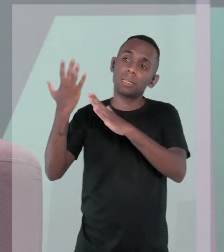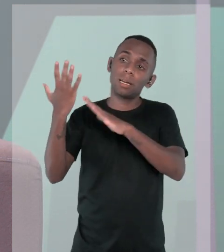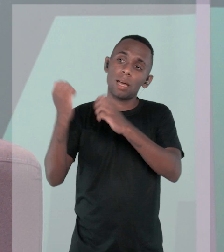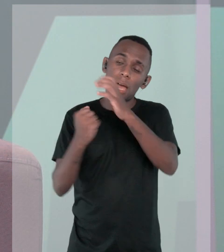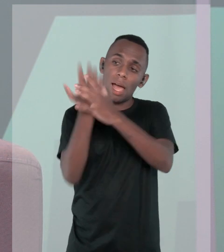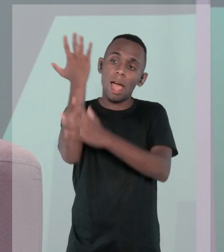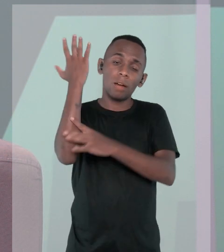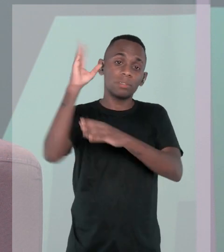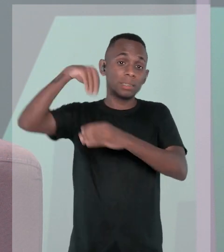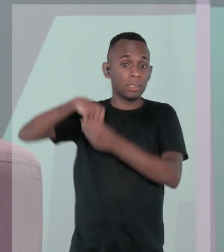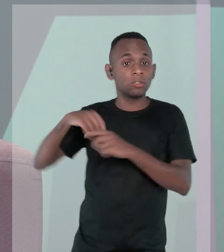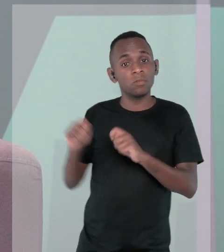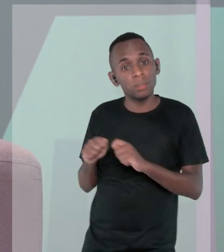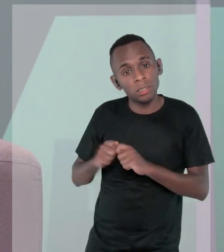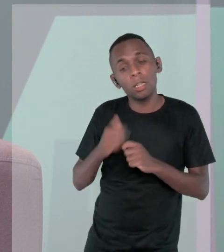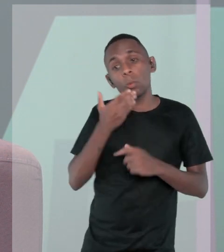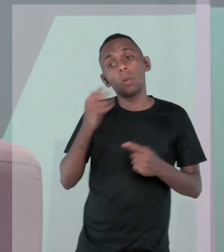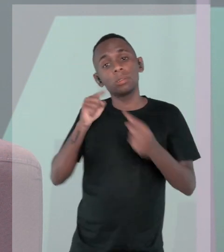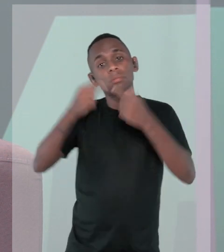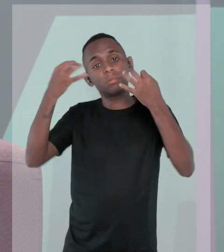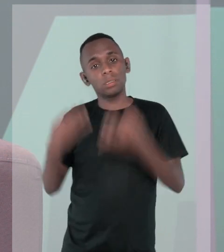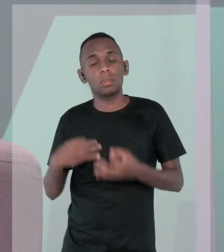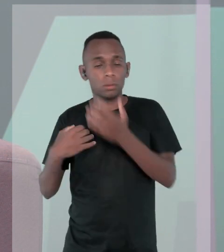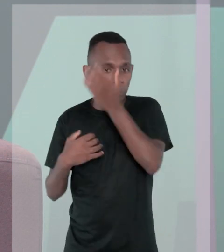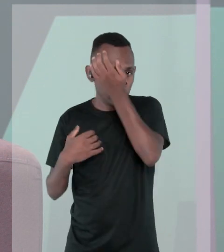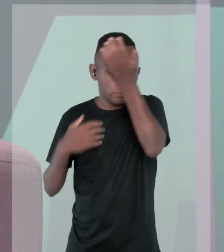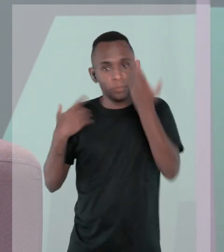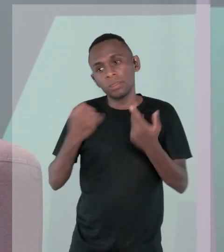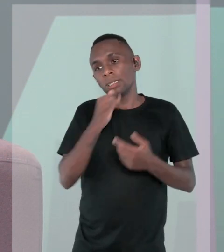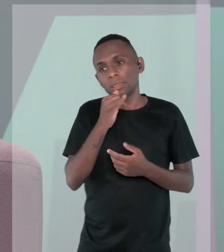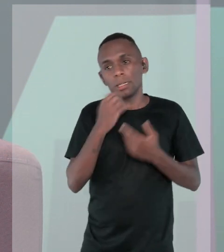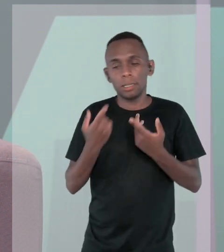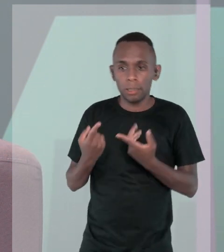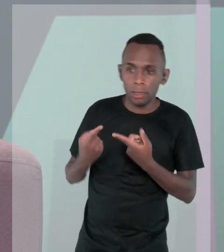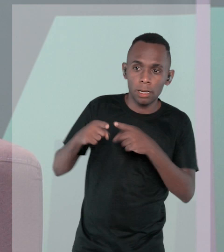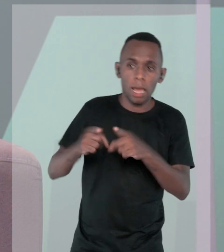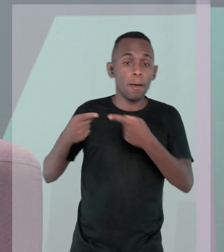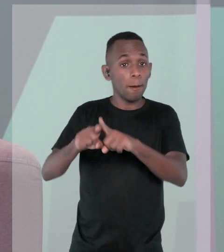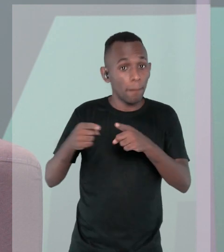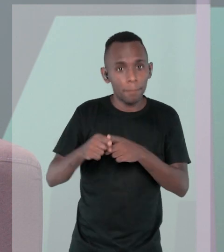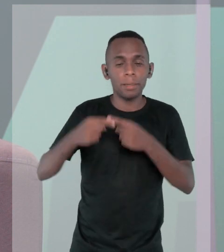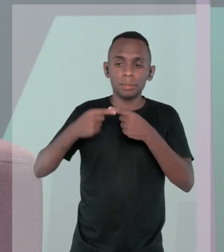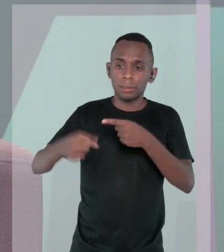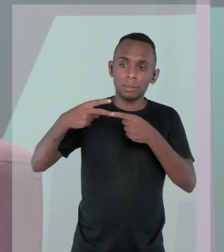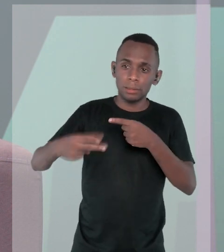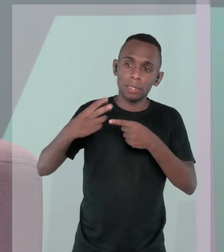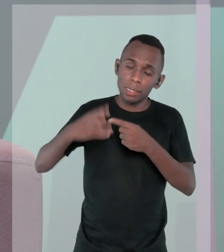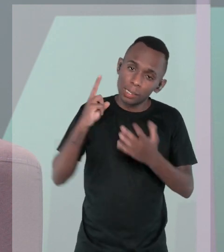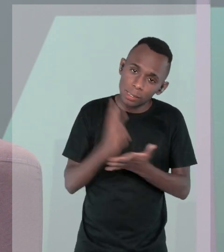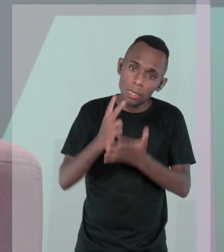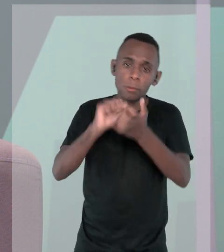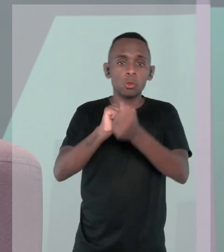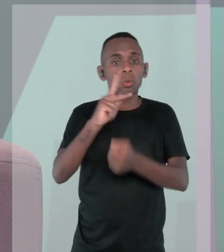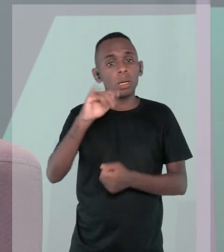para dentro? E qual que é o ideal? Os sócios da Árvore estão tendo reuniões quase que semanais com a Kátia